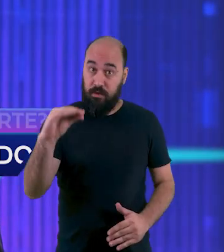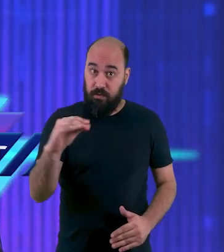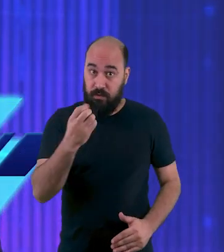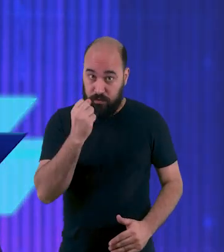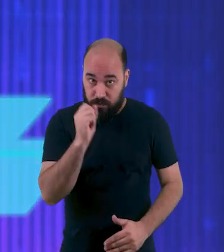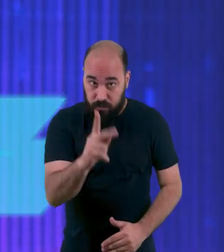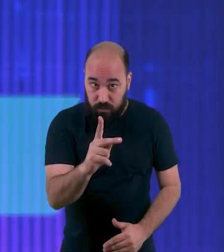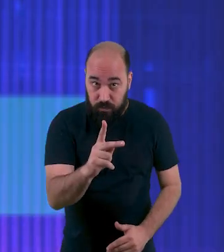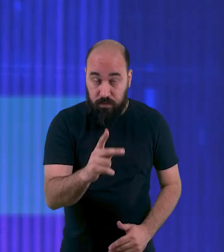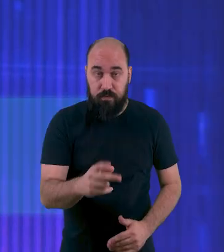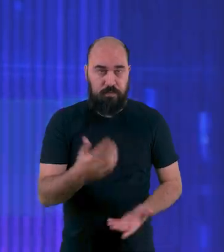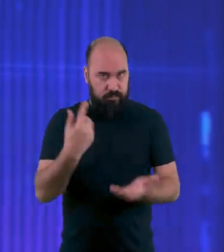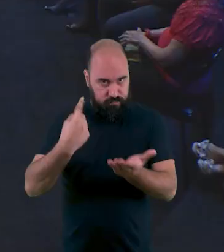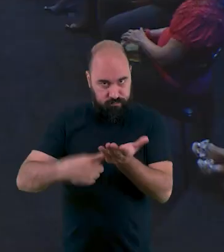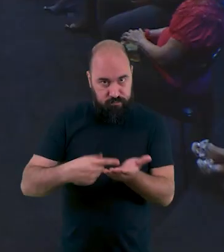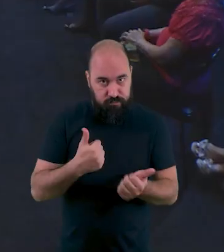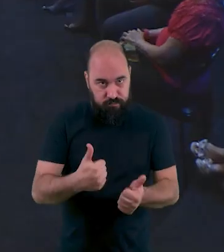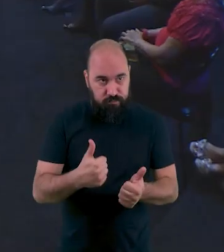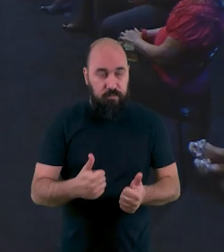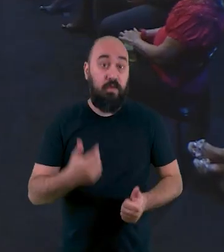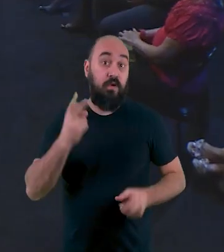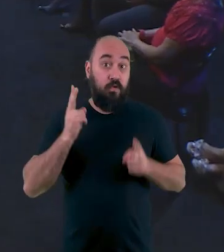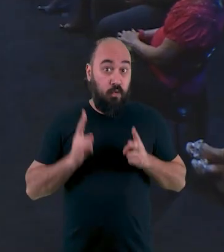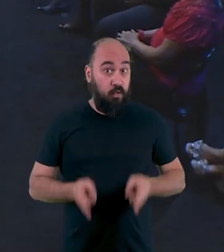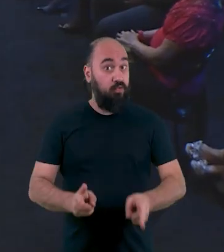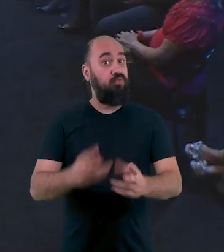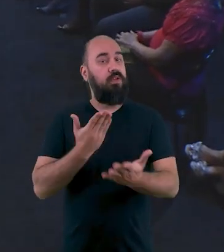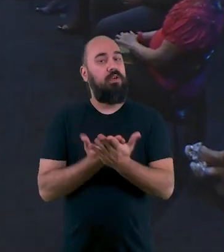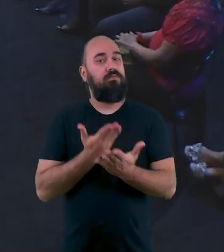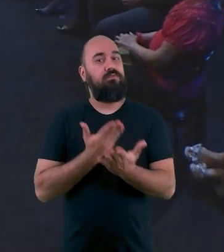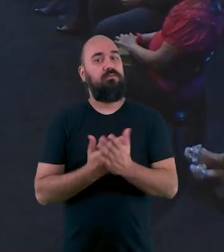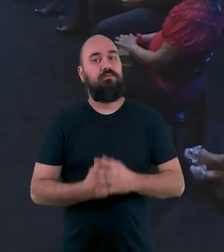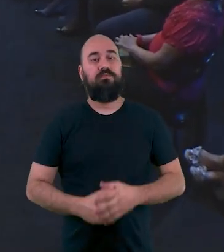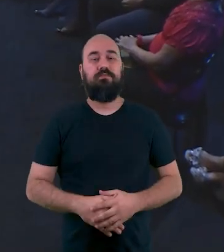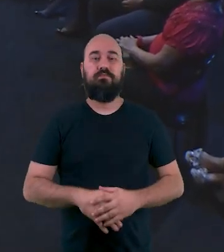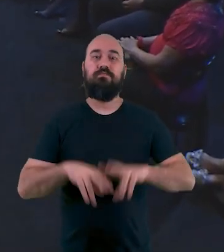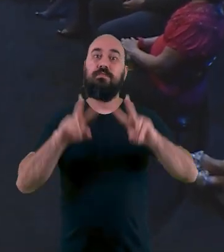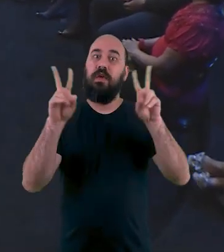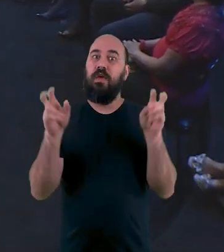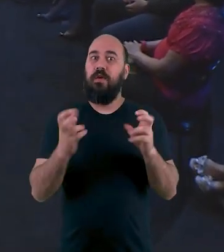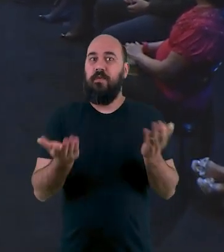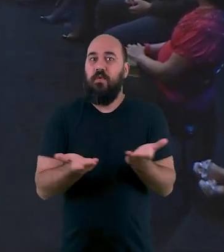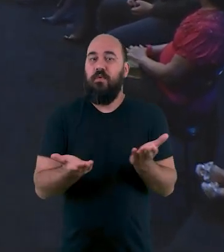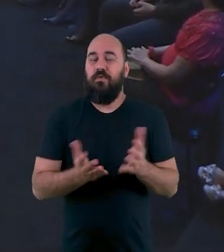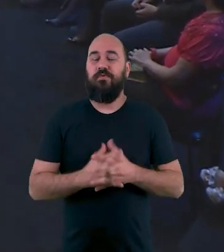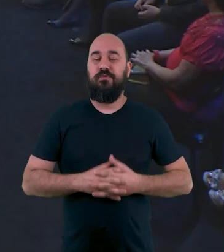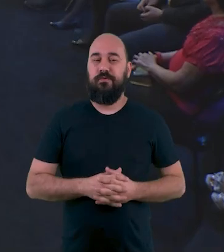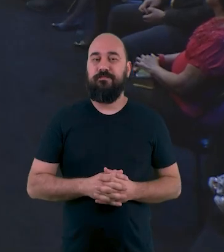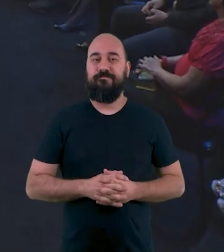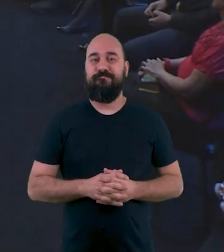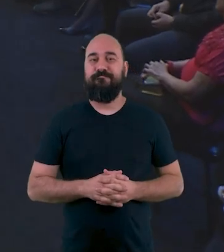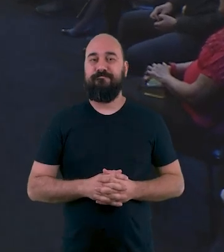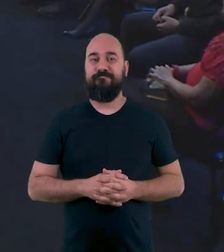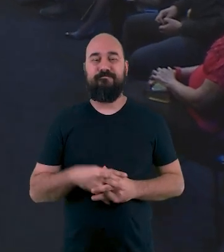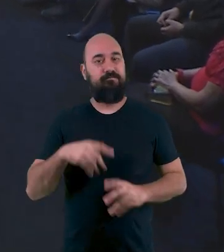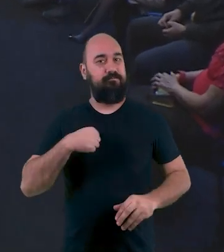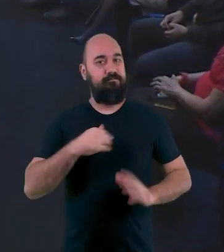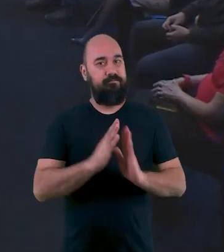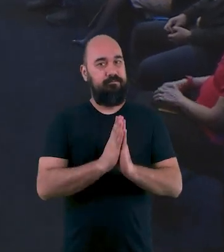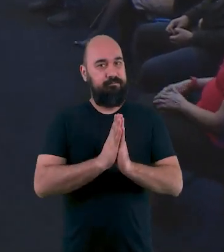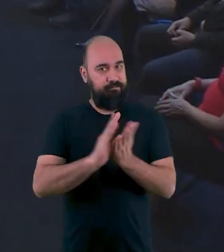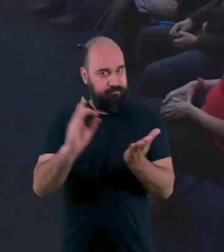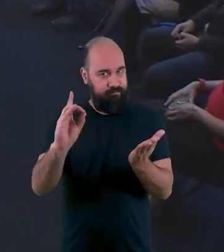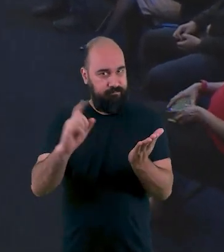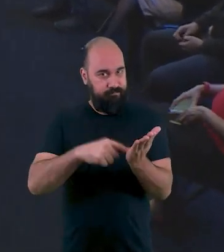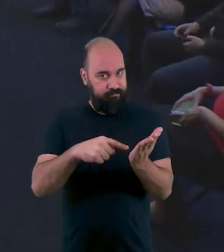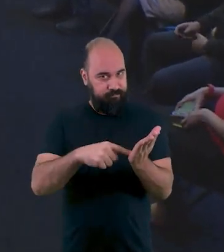Tudo certo? Vamos agora ao estudo. Vamos ao nosso tema. Eu já estou com a minha Bíblia aqui.